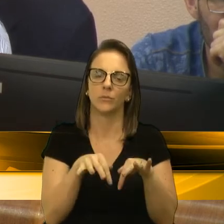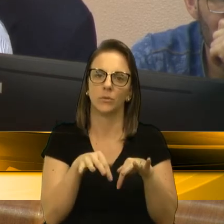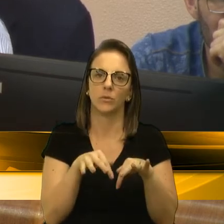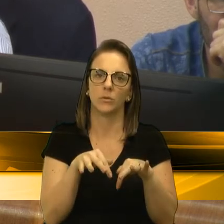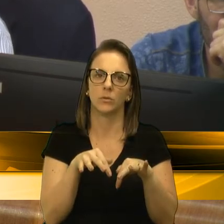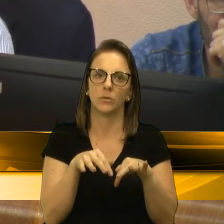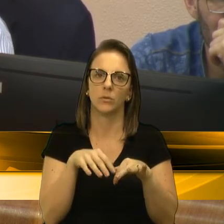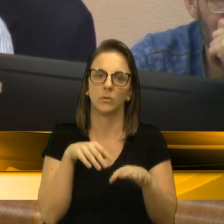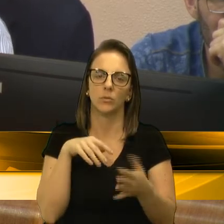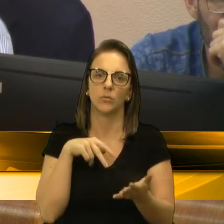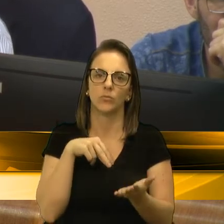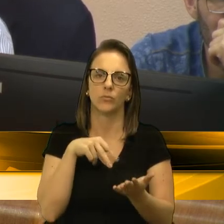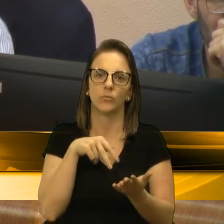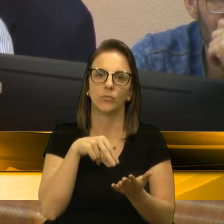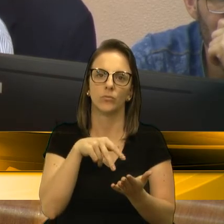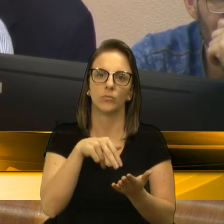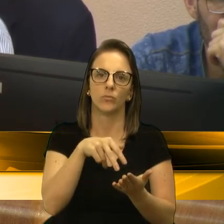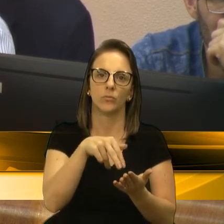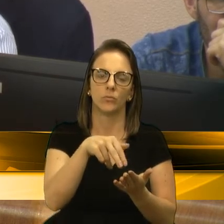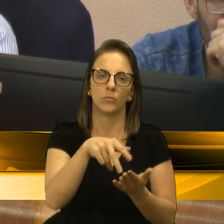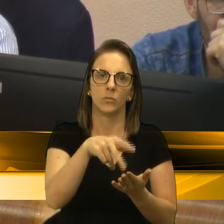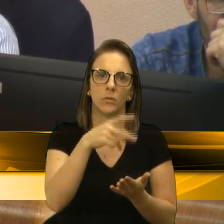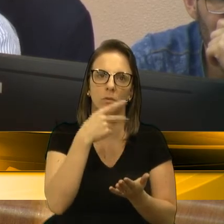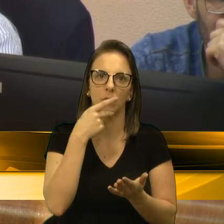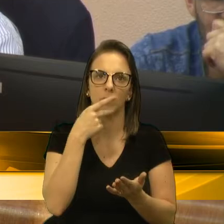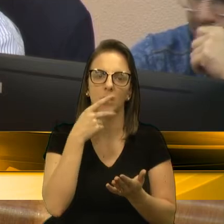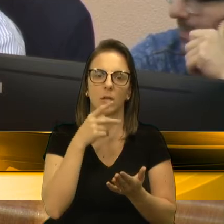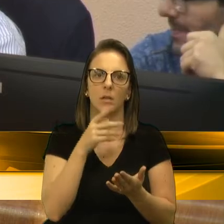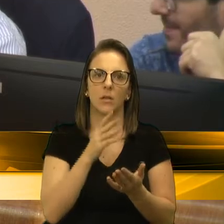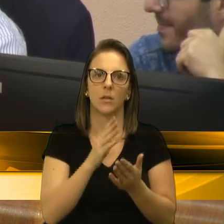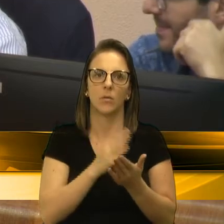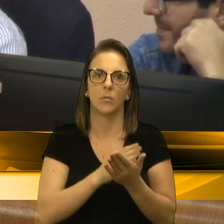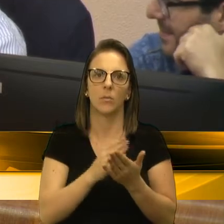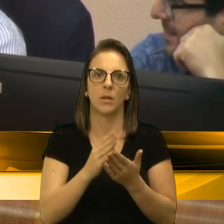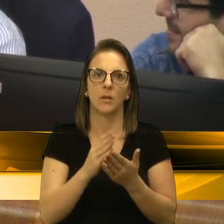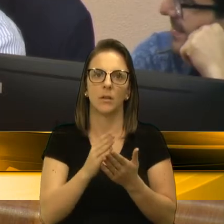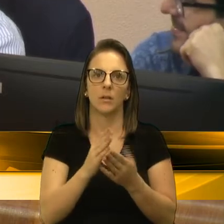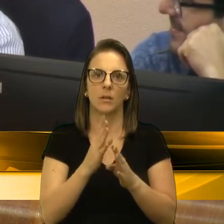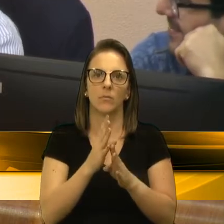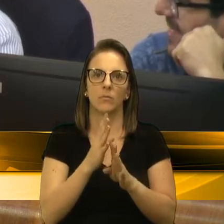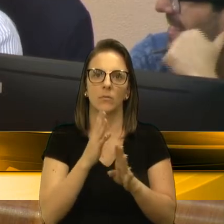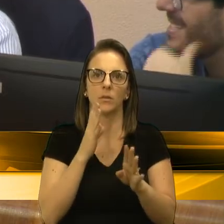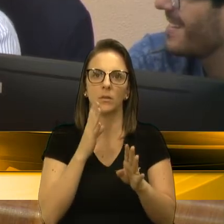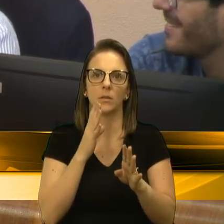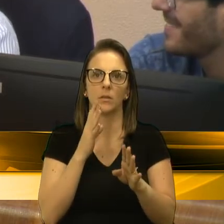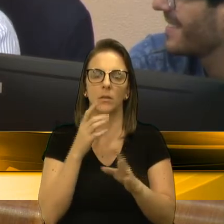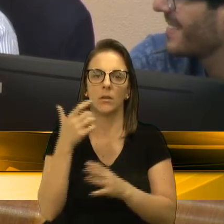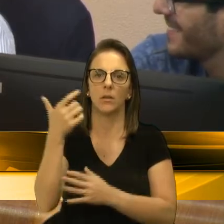em punho e filas para selfie em gabinete, isola-se